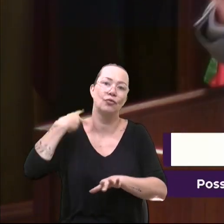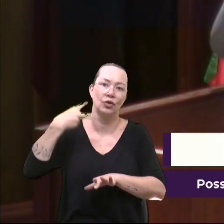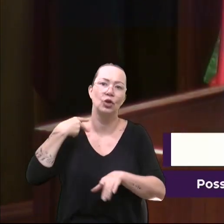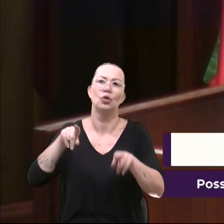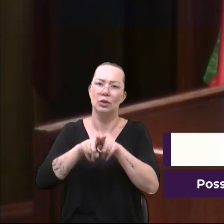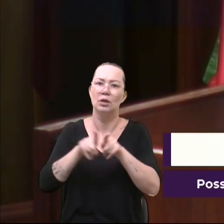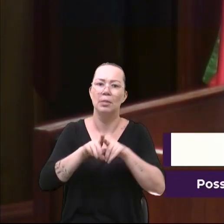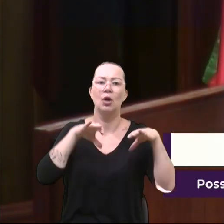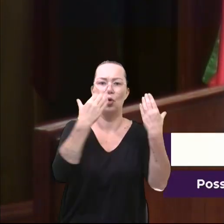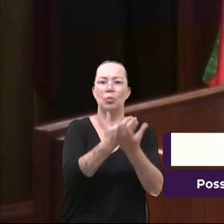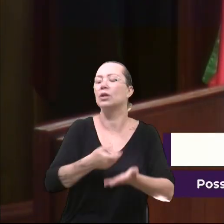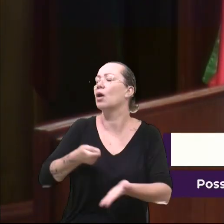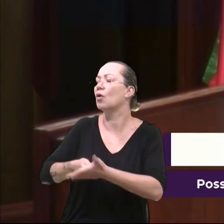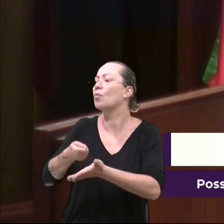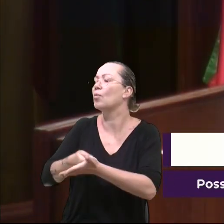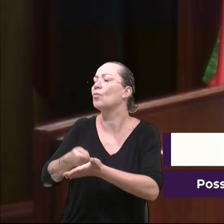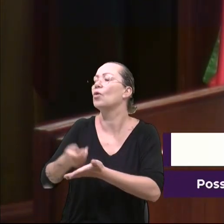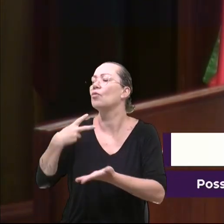cobrados.